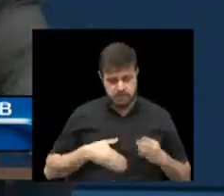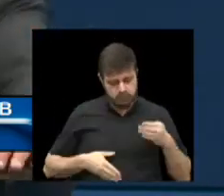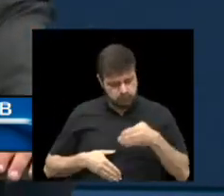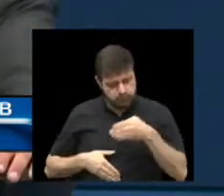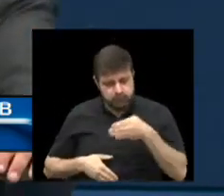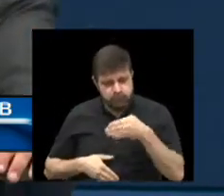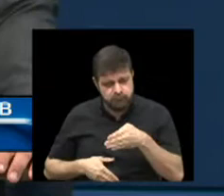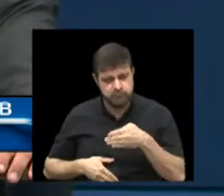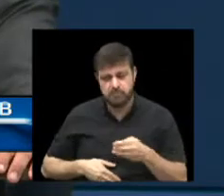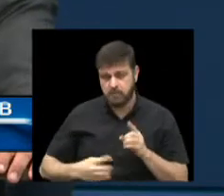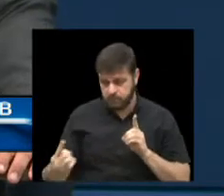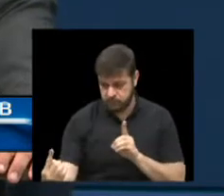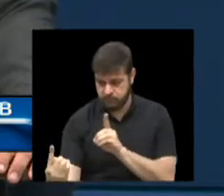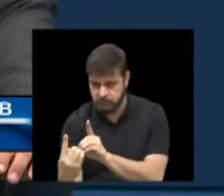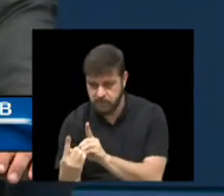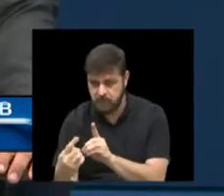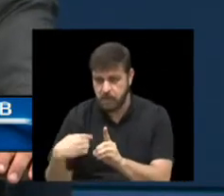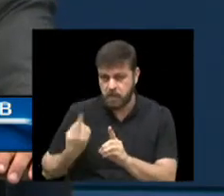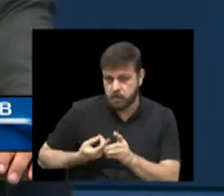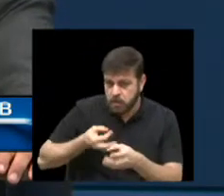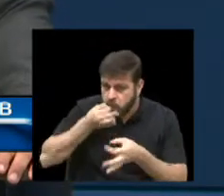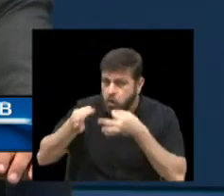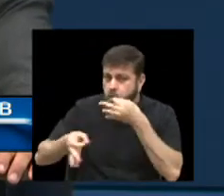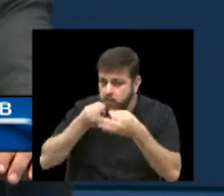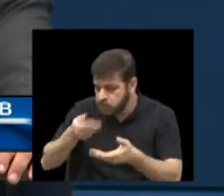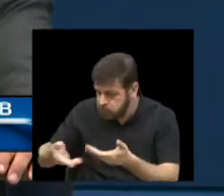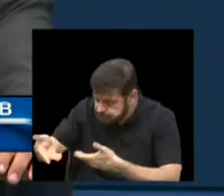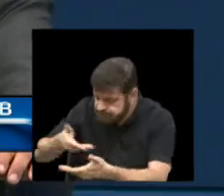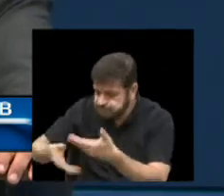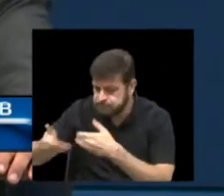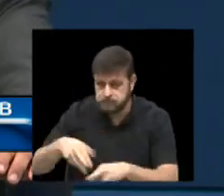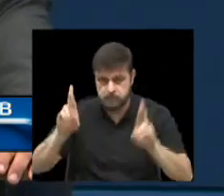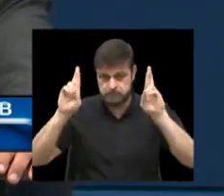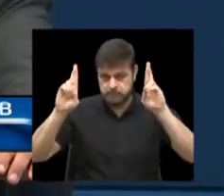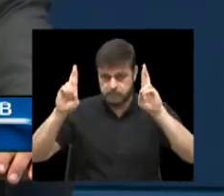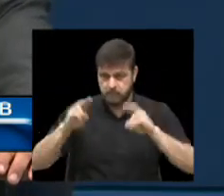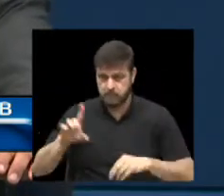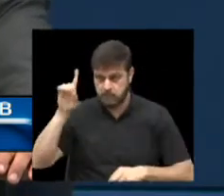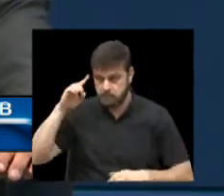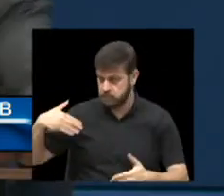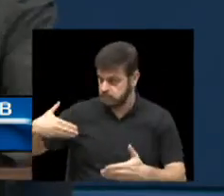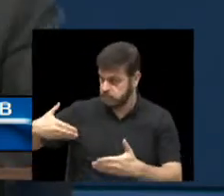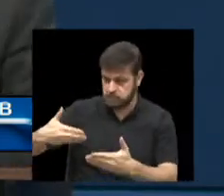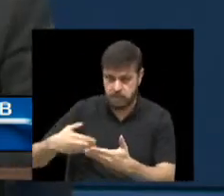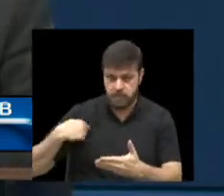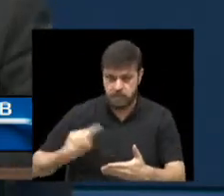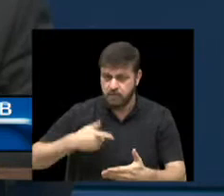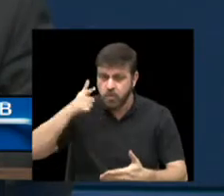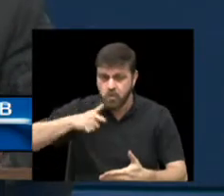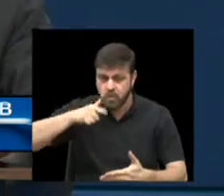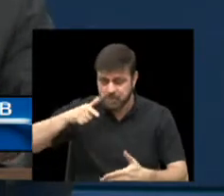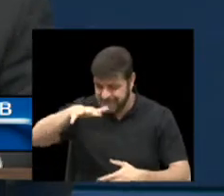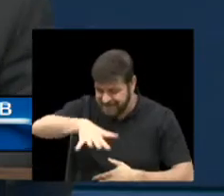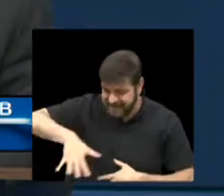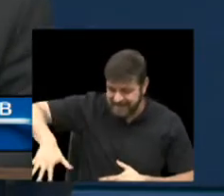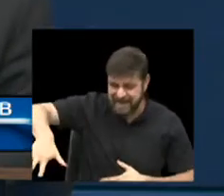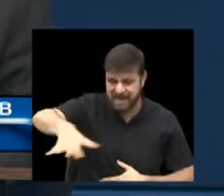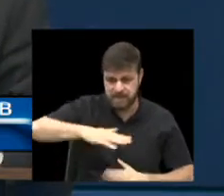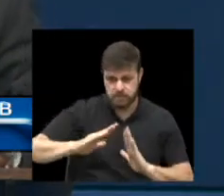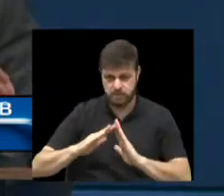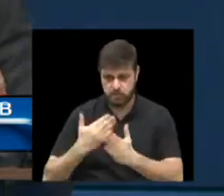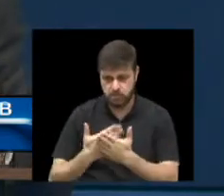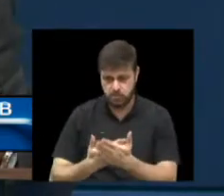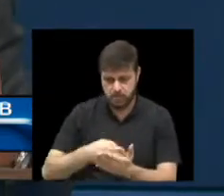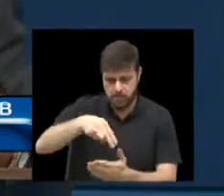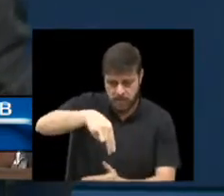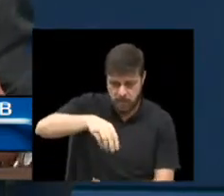encaminhando algumas sugestões, e a nossa expectativa é que, nos próximos dias, nós teremos um consenso. E aquela região do Notre-Dame,